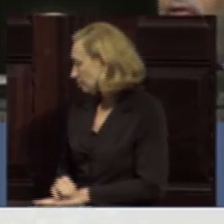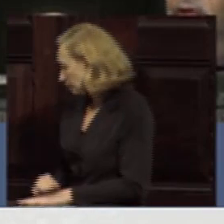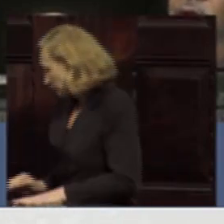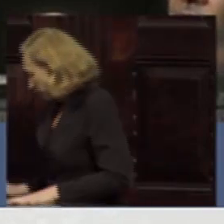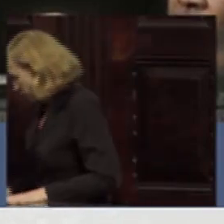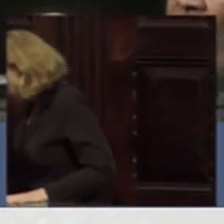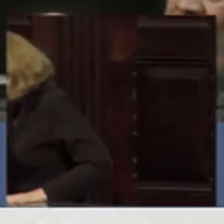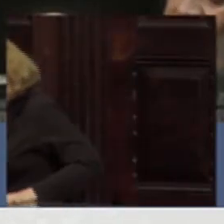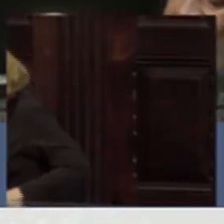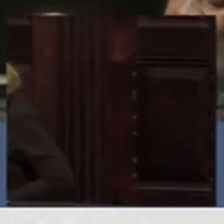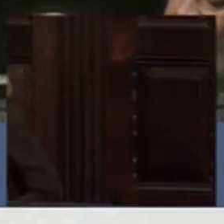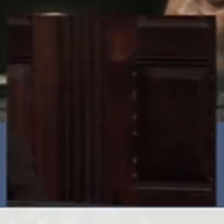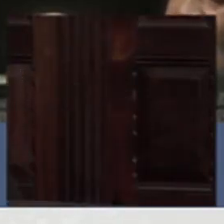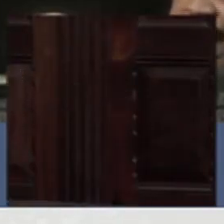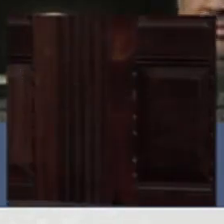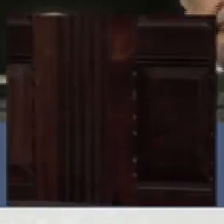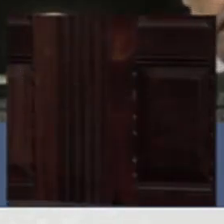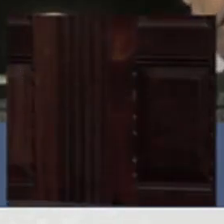autógrafo.